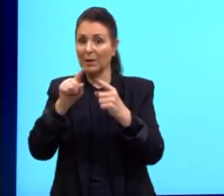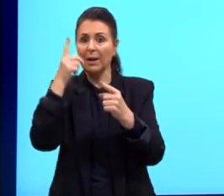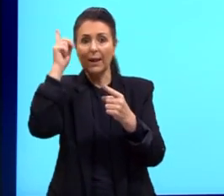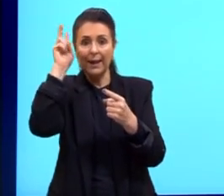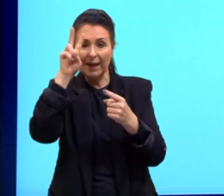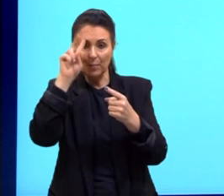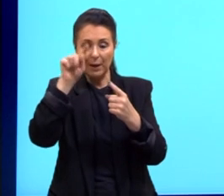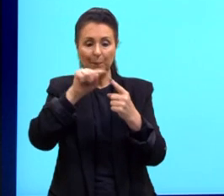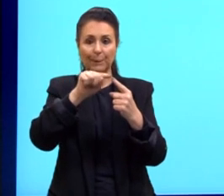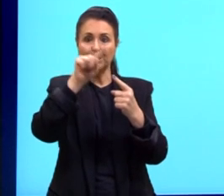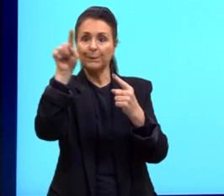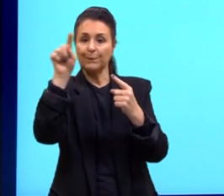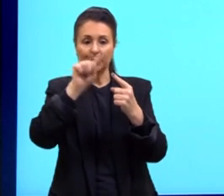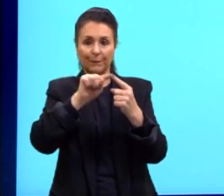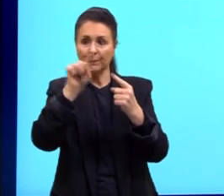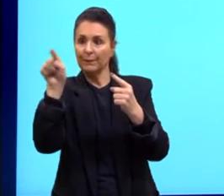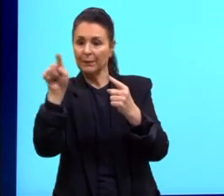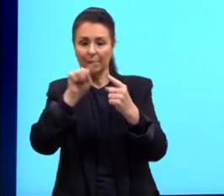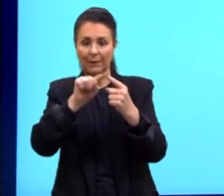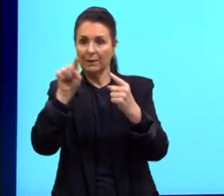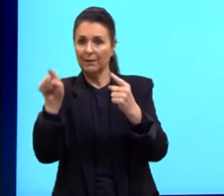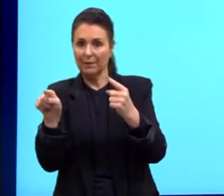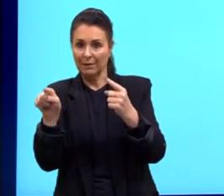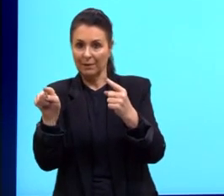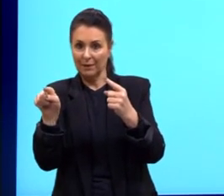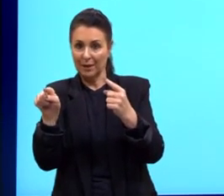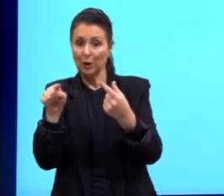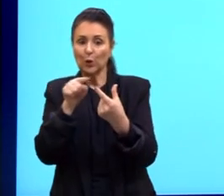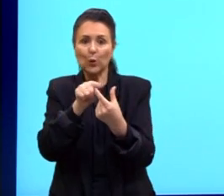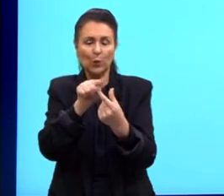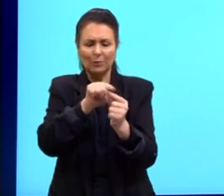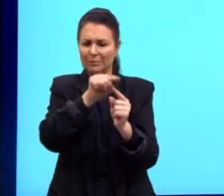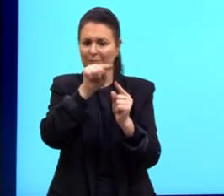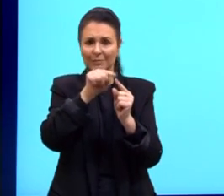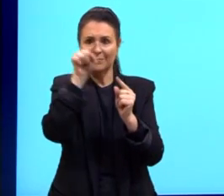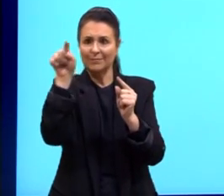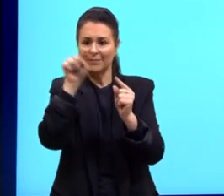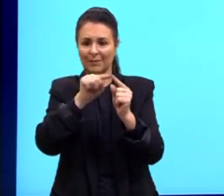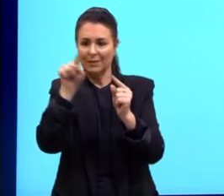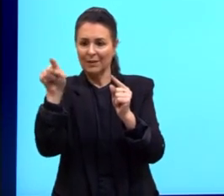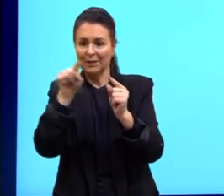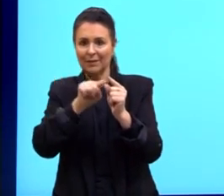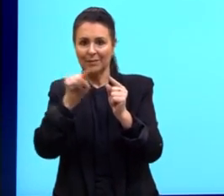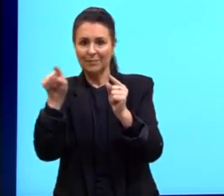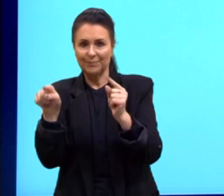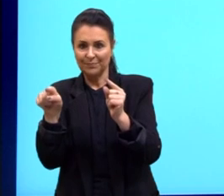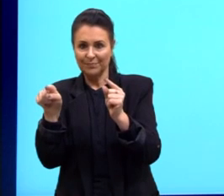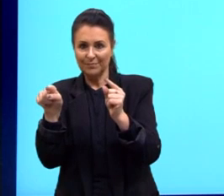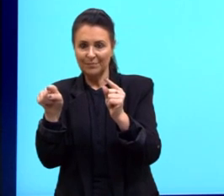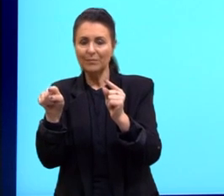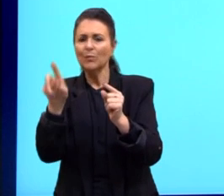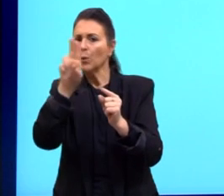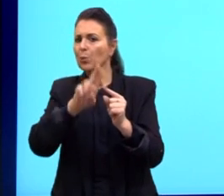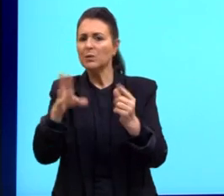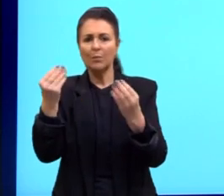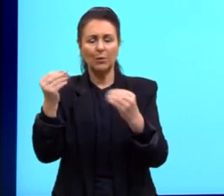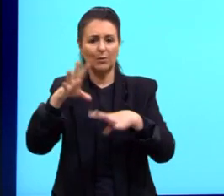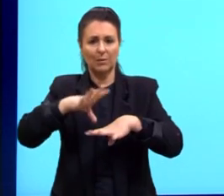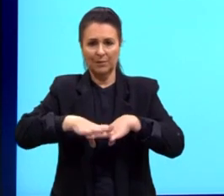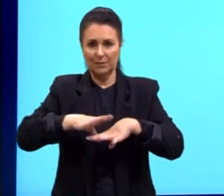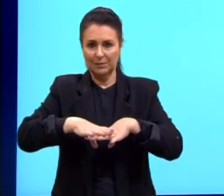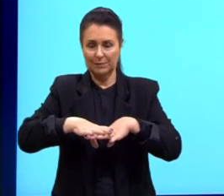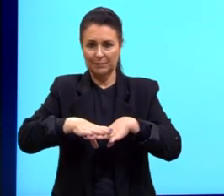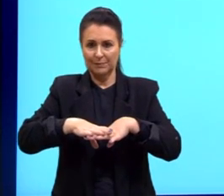fazemos a operação de multiplicação entre todos os termos ou o chamado chuveirinho da matemática